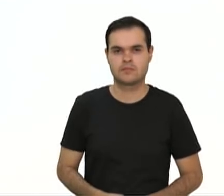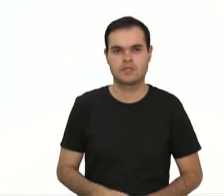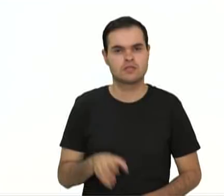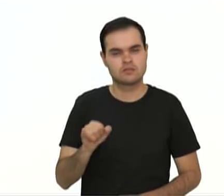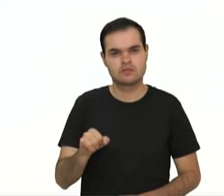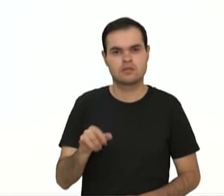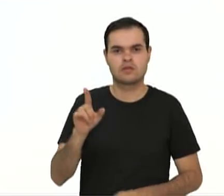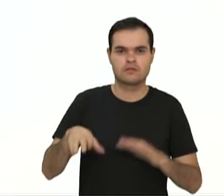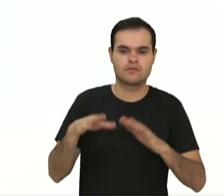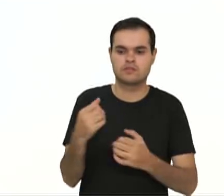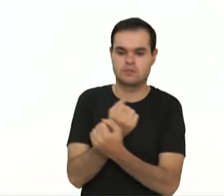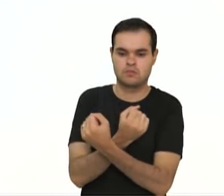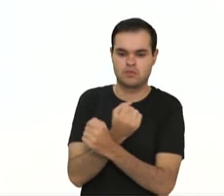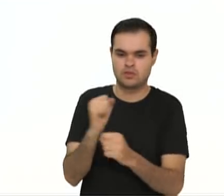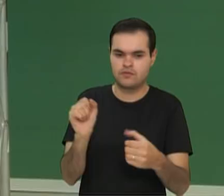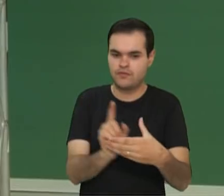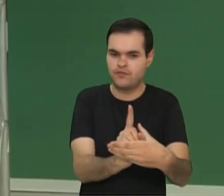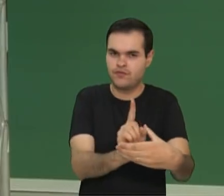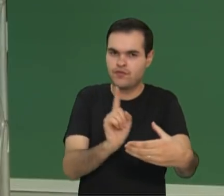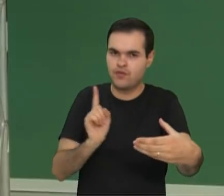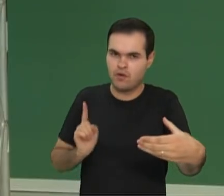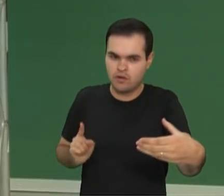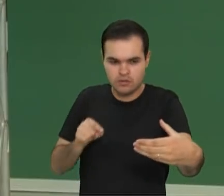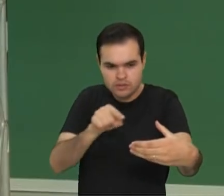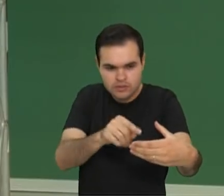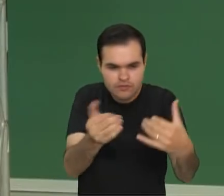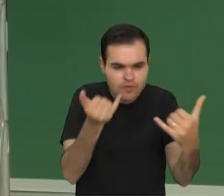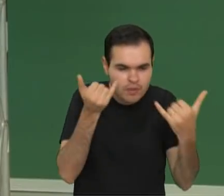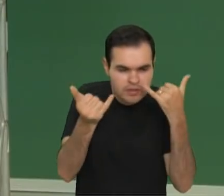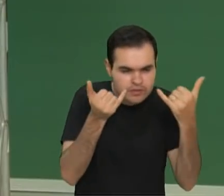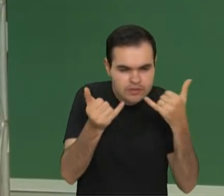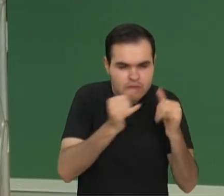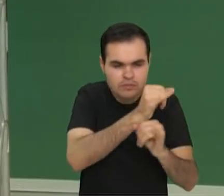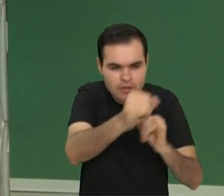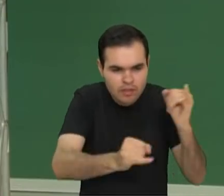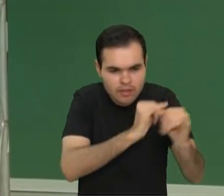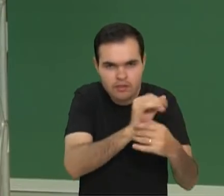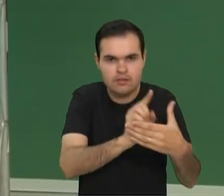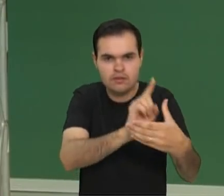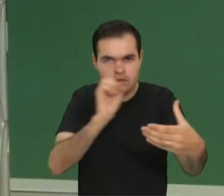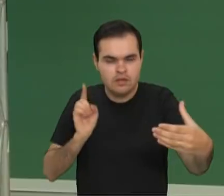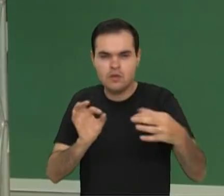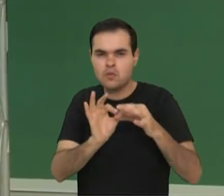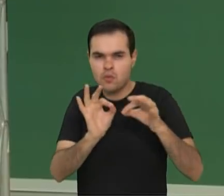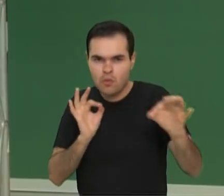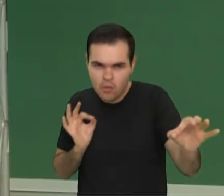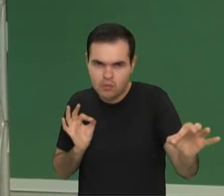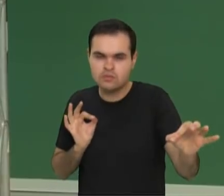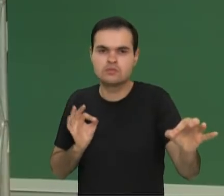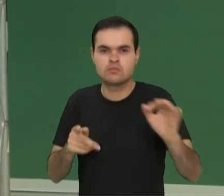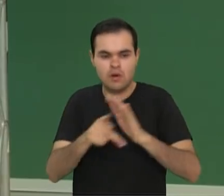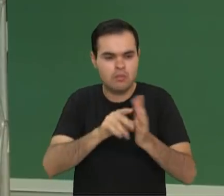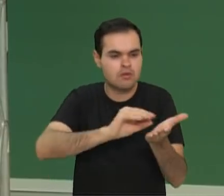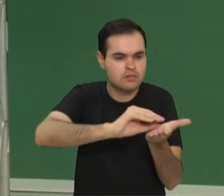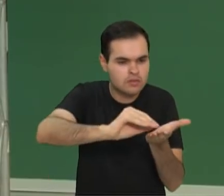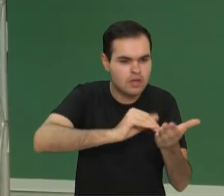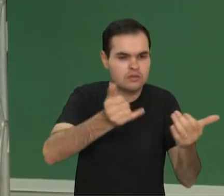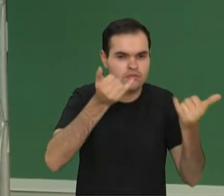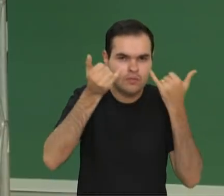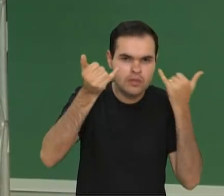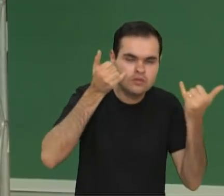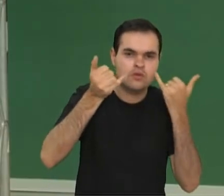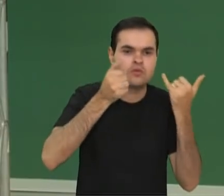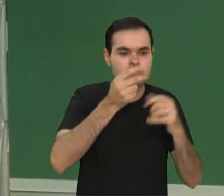algo impossível viver fora do grid de informação, é impossível ficar longe da base de dados,